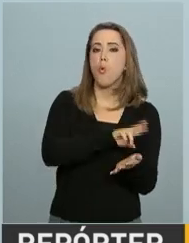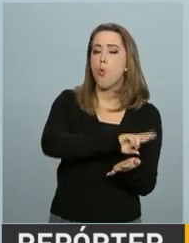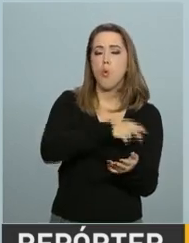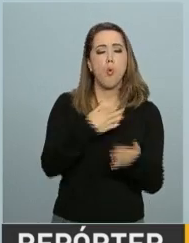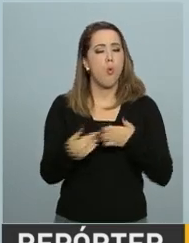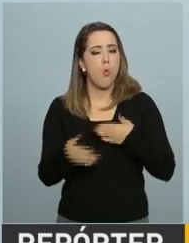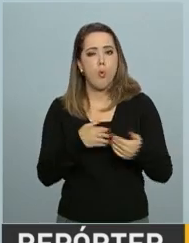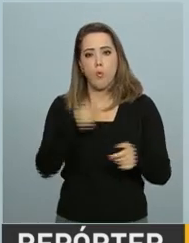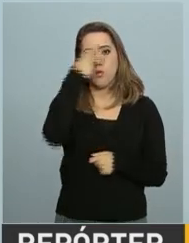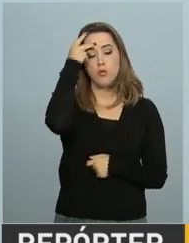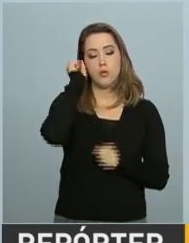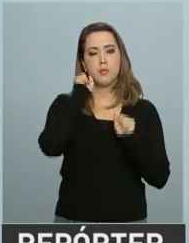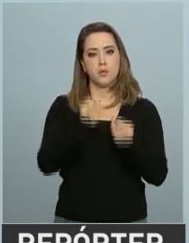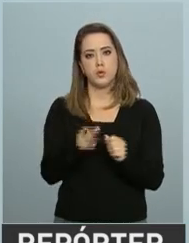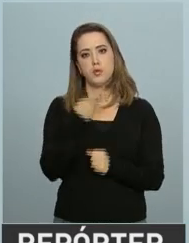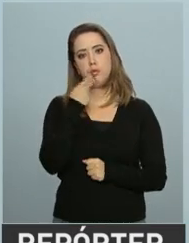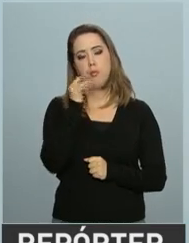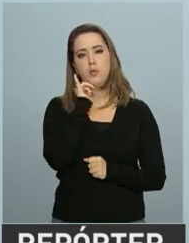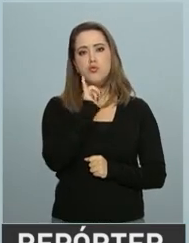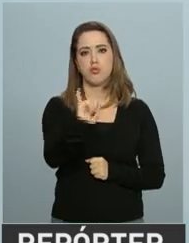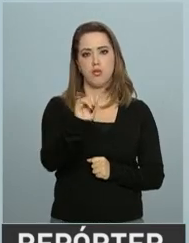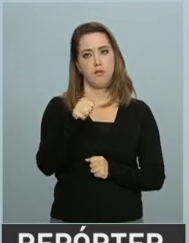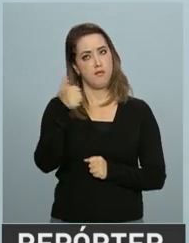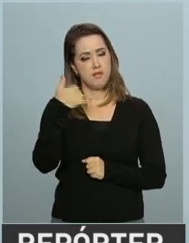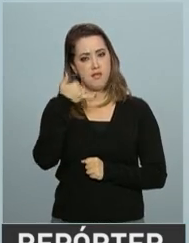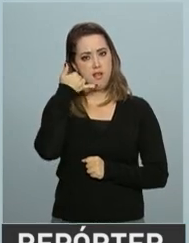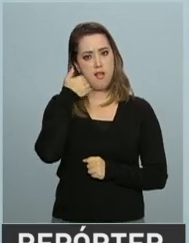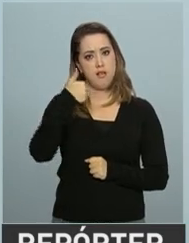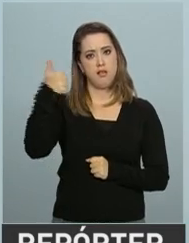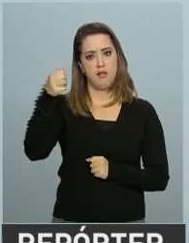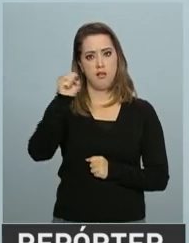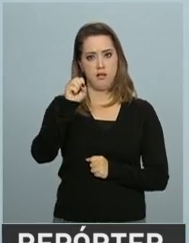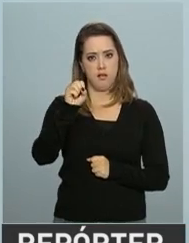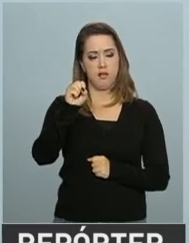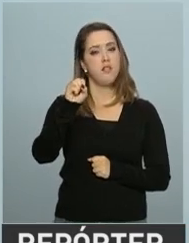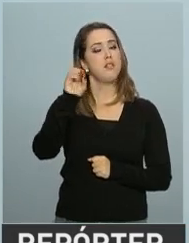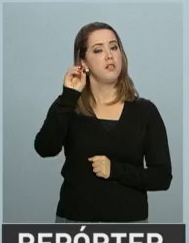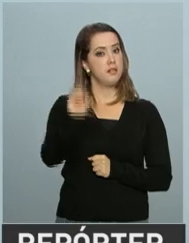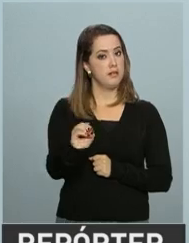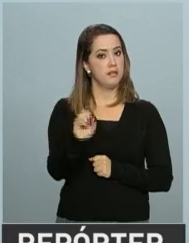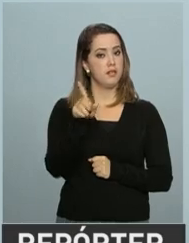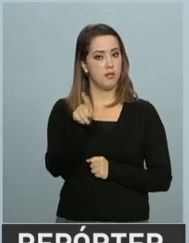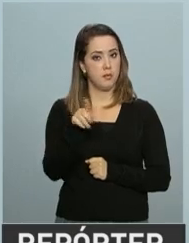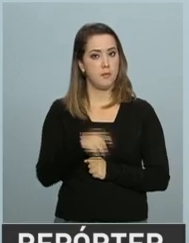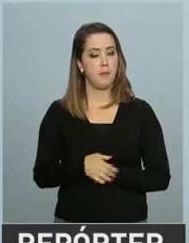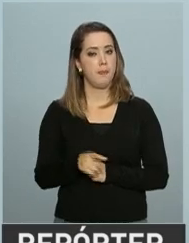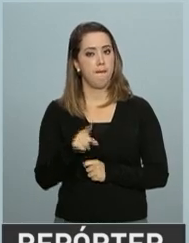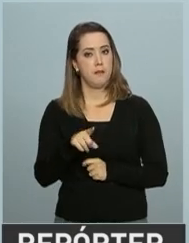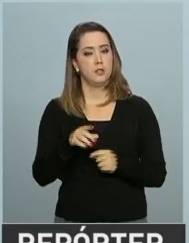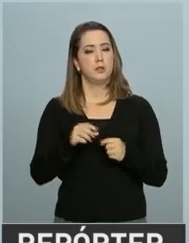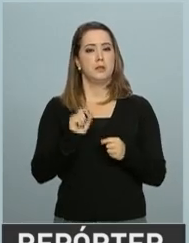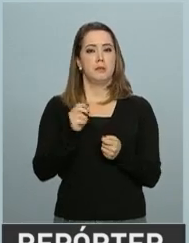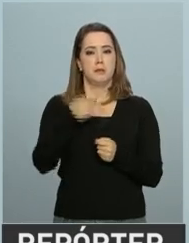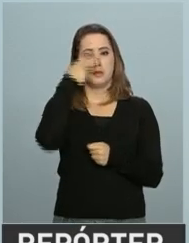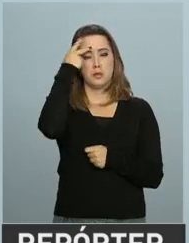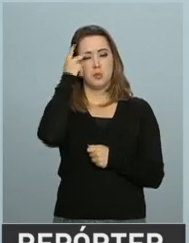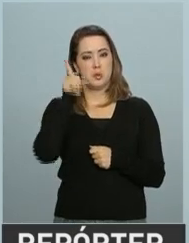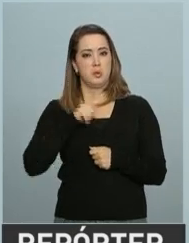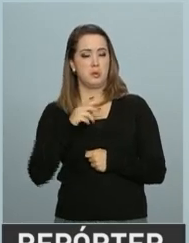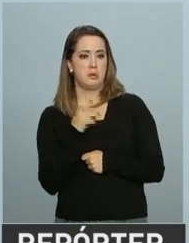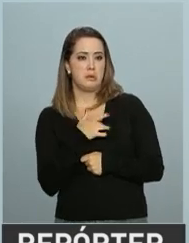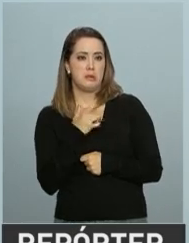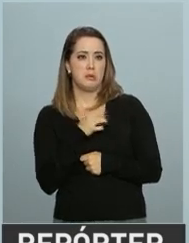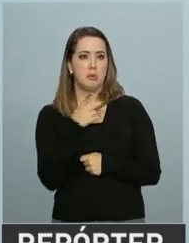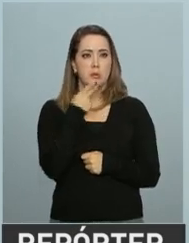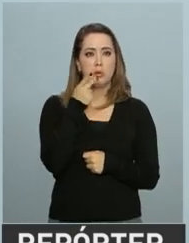pode ser feita inclusive de forma anônima que é o é o outro grande dificultador Às vezes as pessoas ainda eh encontram um certo receio